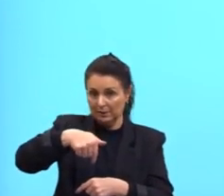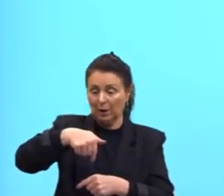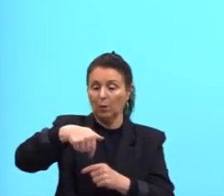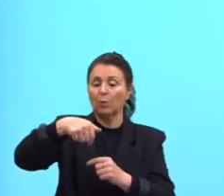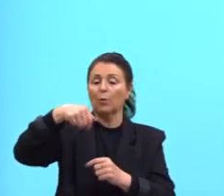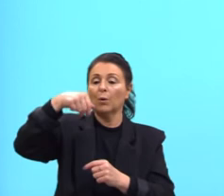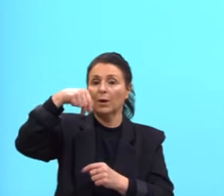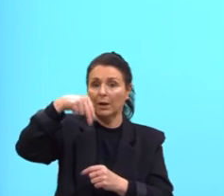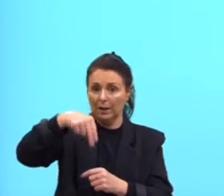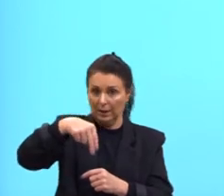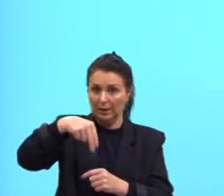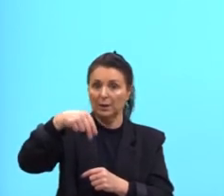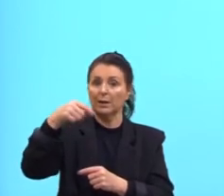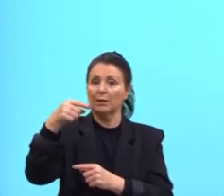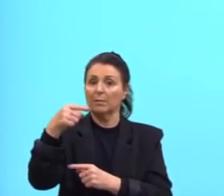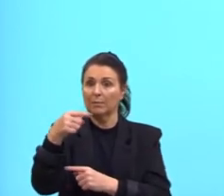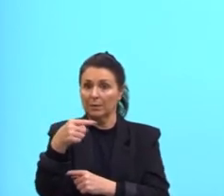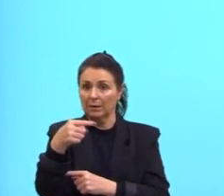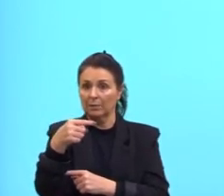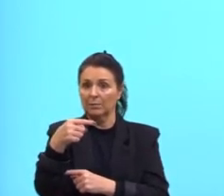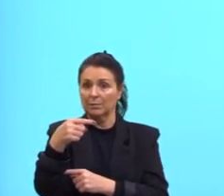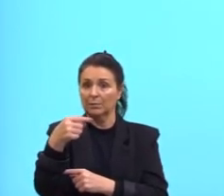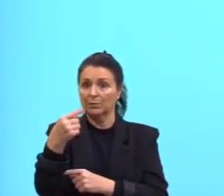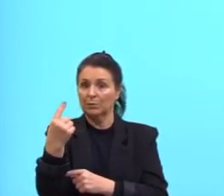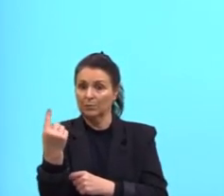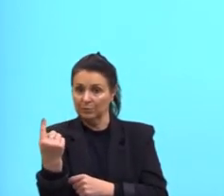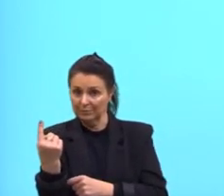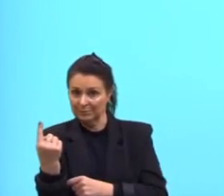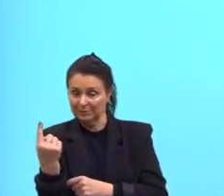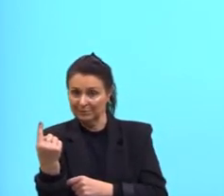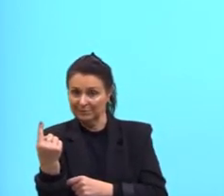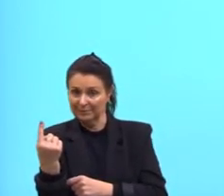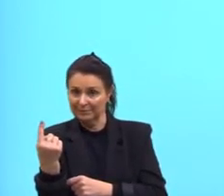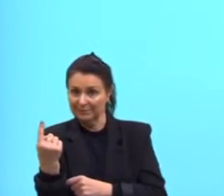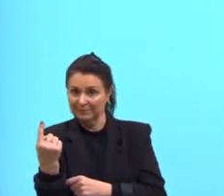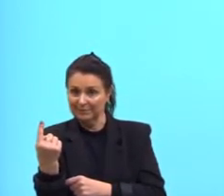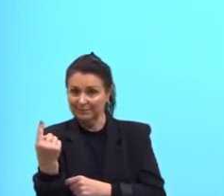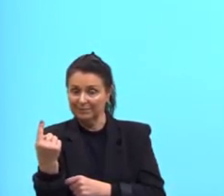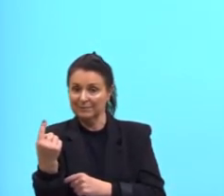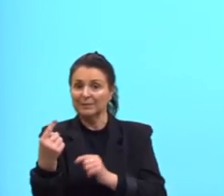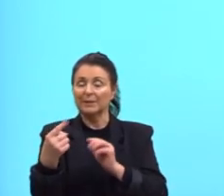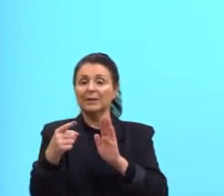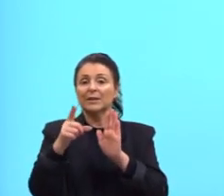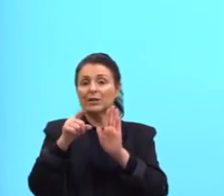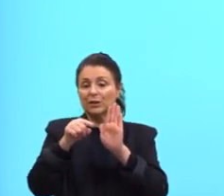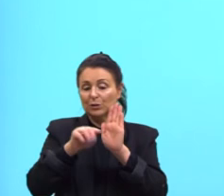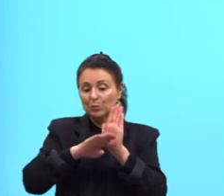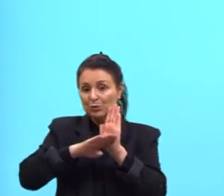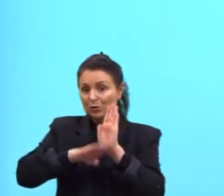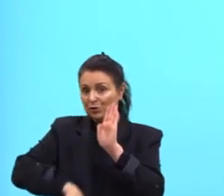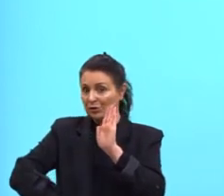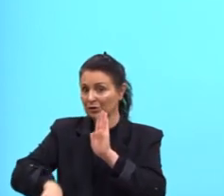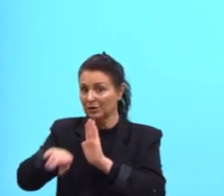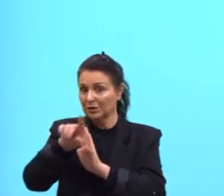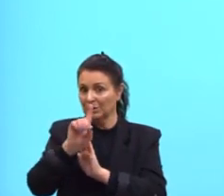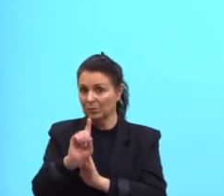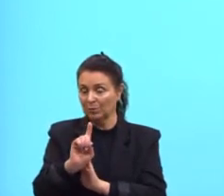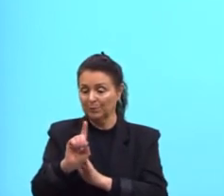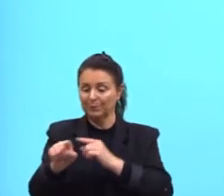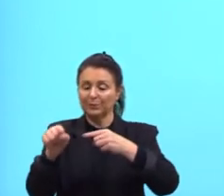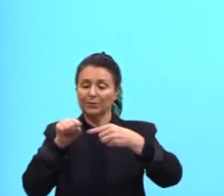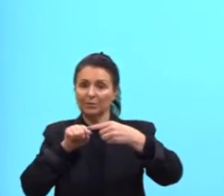elevada o número do termo ou a quantidade de termos subtraído de um no